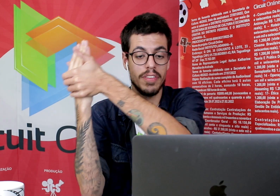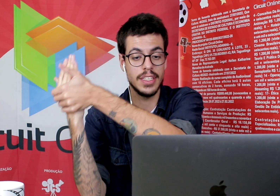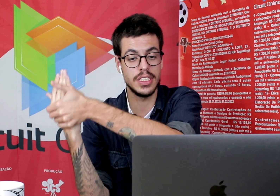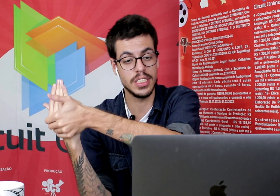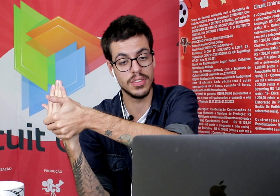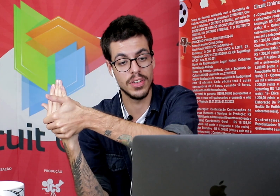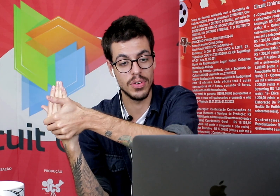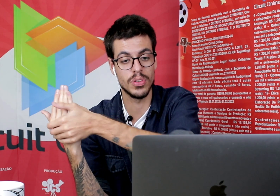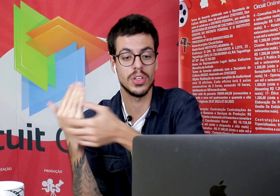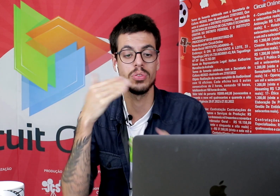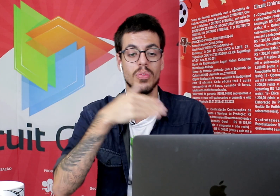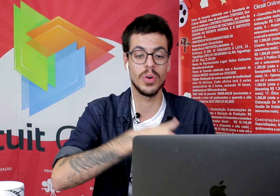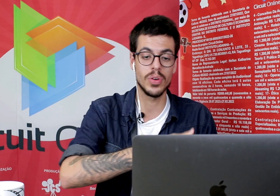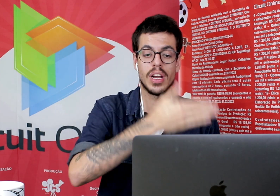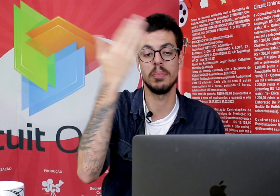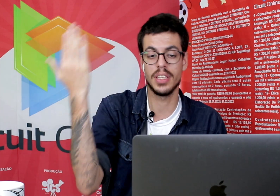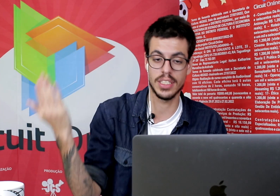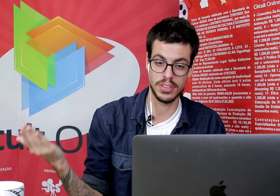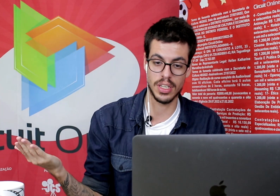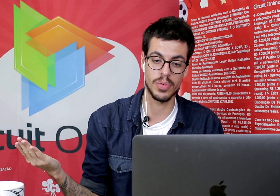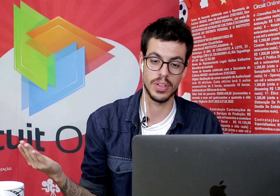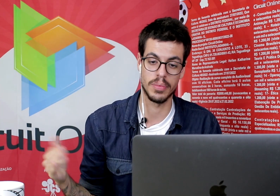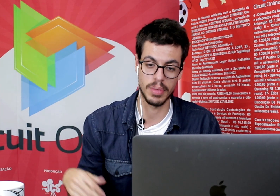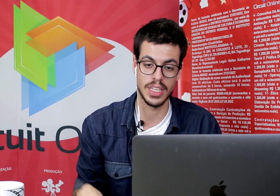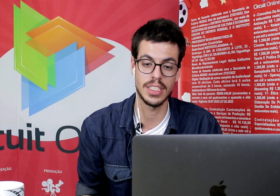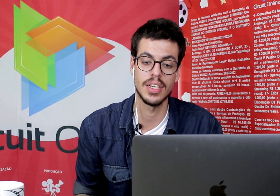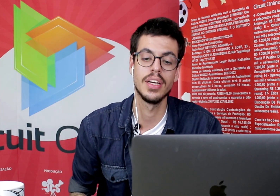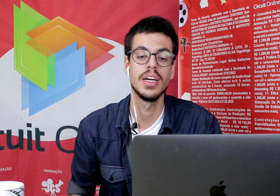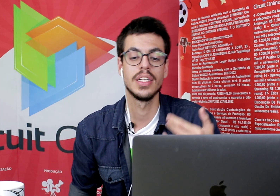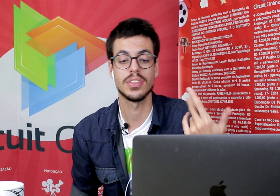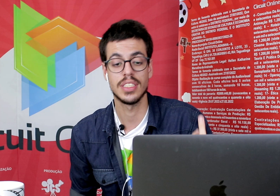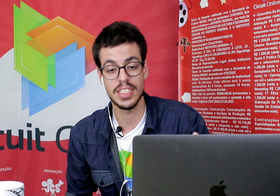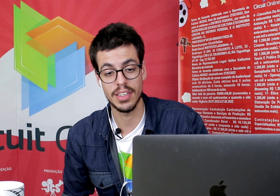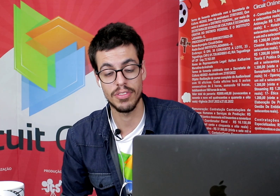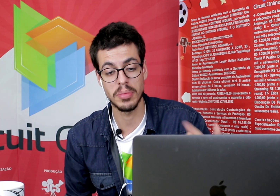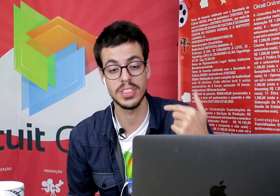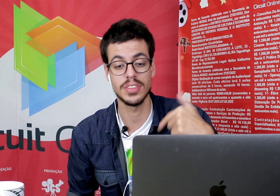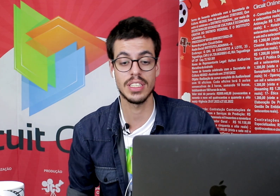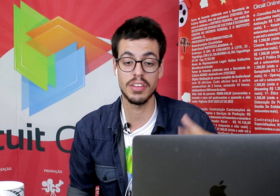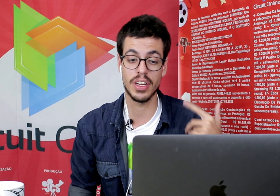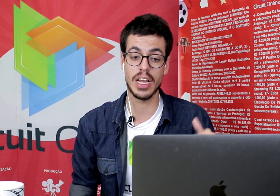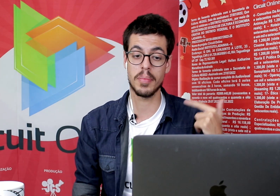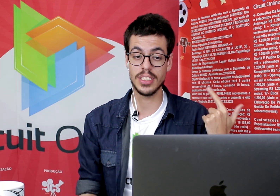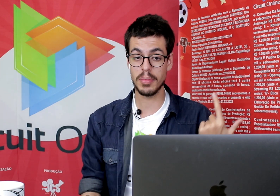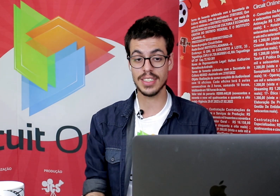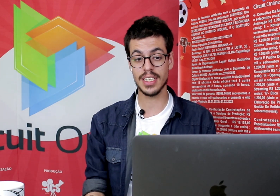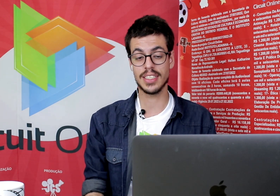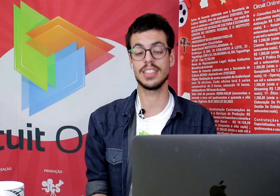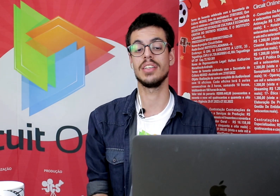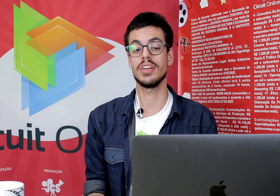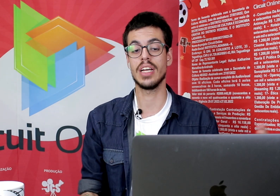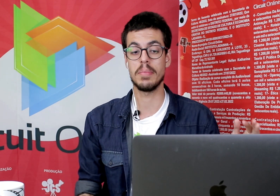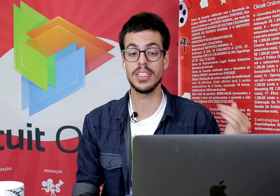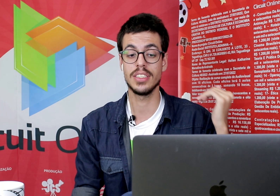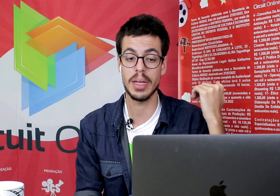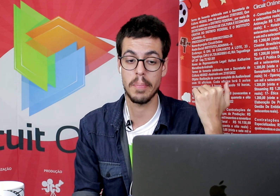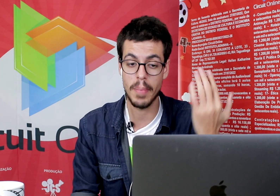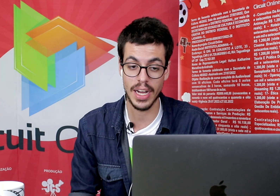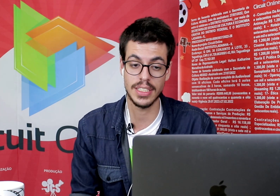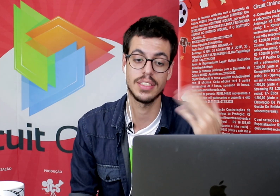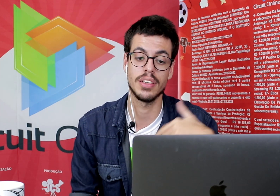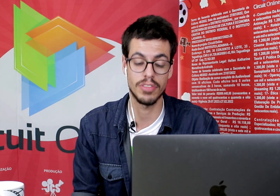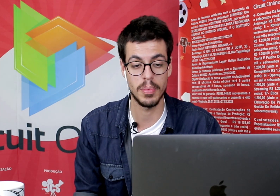movimento perfeitinho. O nosso olho capta isso, tranquilo, beleza? Então, 60 frames não significa que a imagem é mais lenta, significa que a imagem